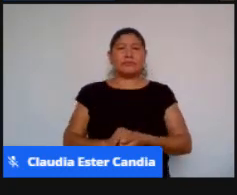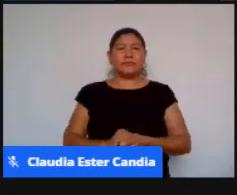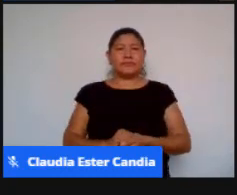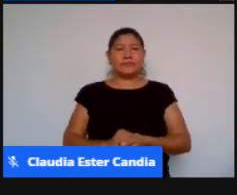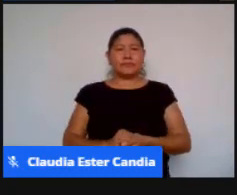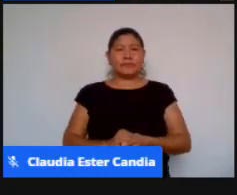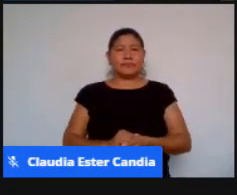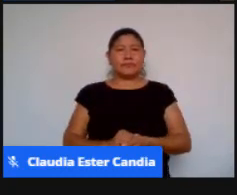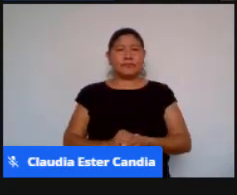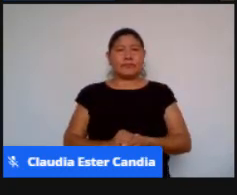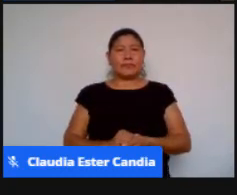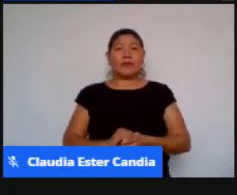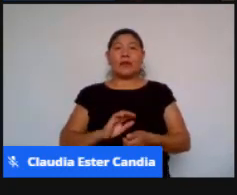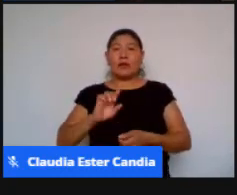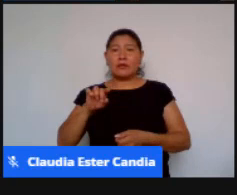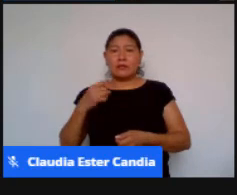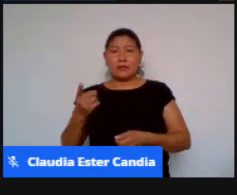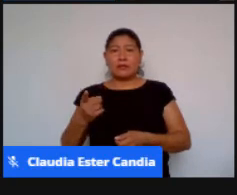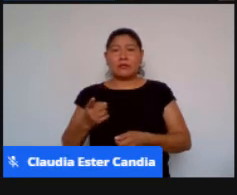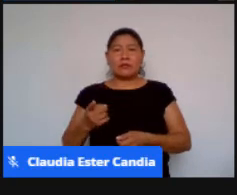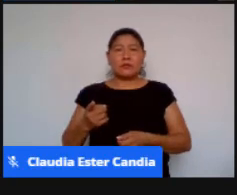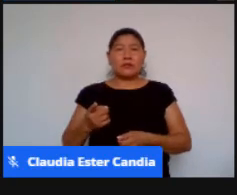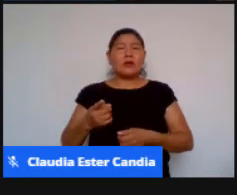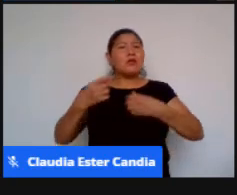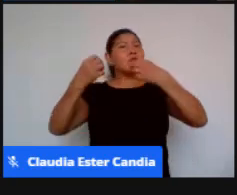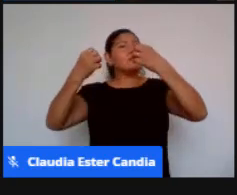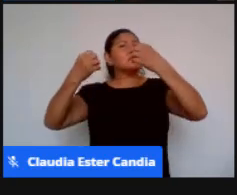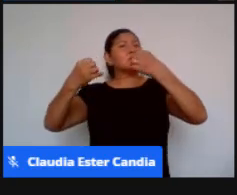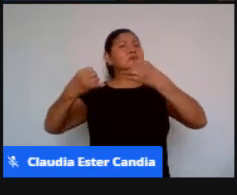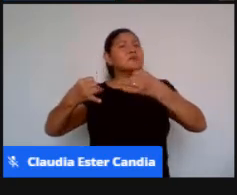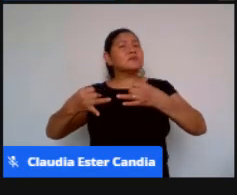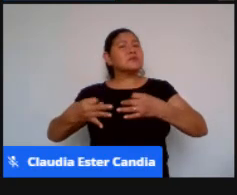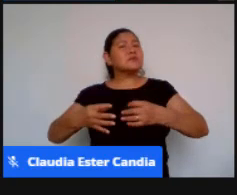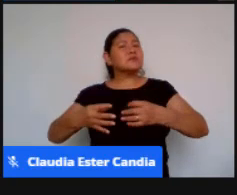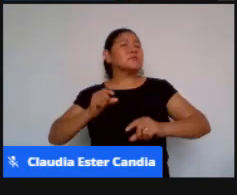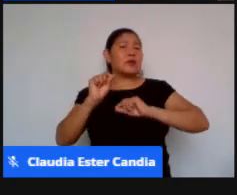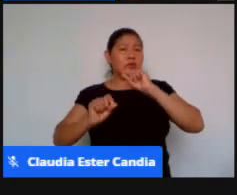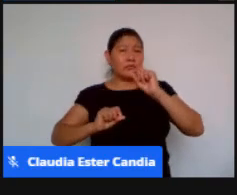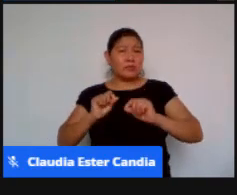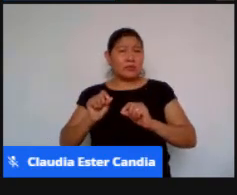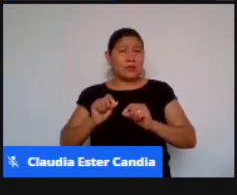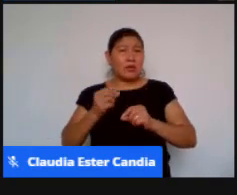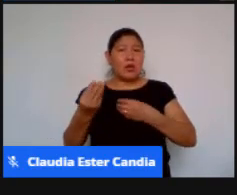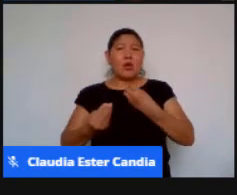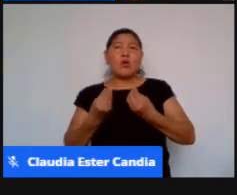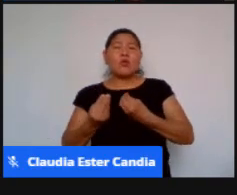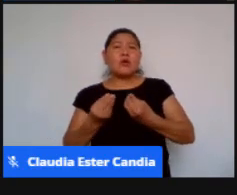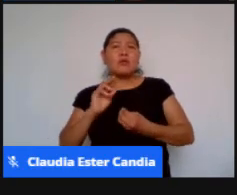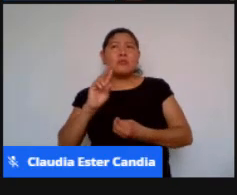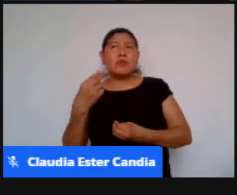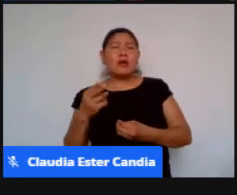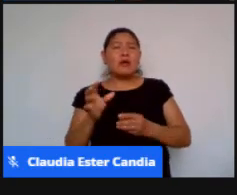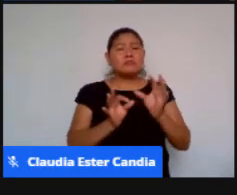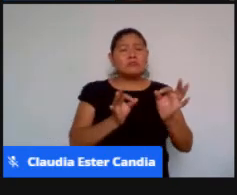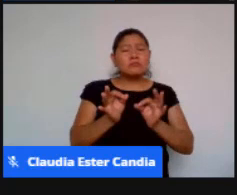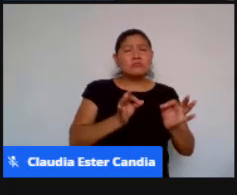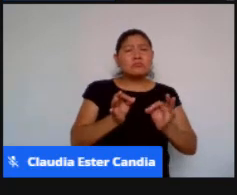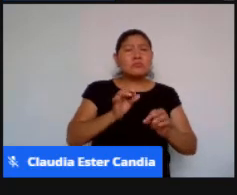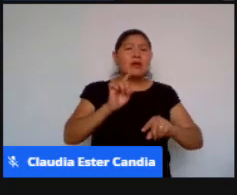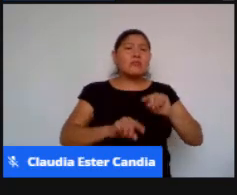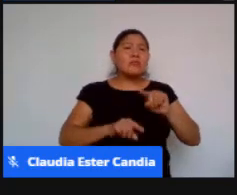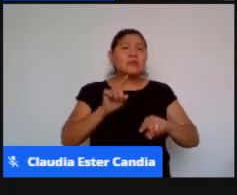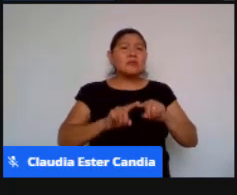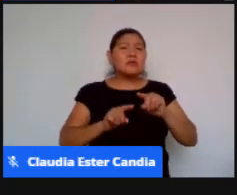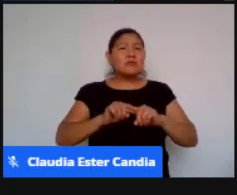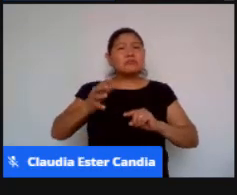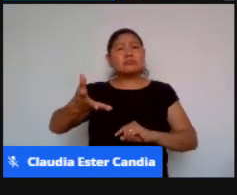Vamos agora no próximo, eu vou dizer para vocês, vamos explicar um pouquinho, né? Como que a gente construiu essas